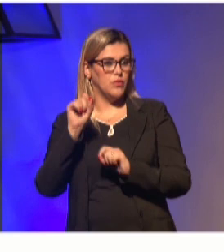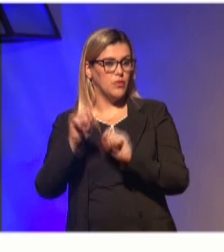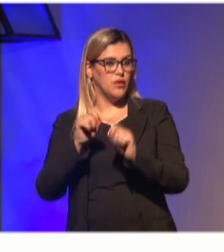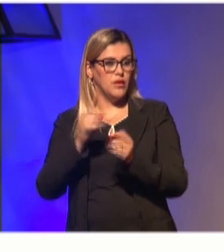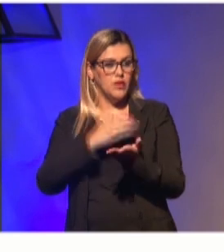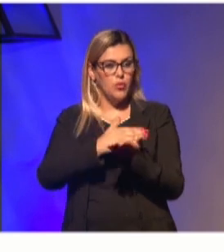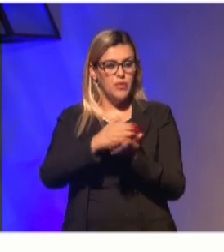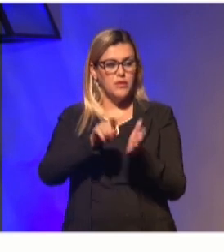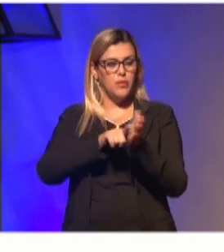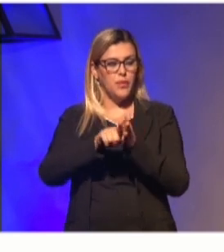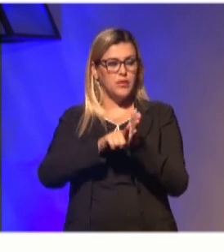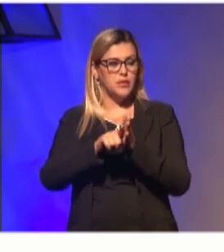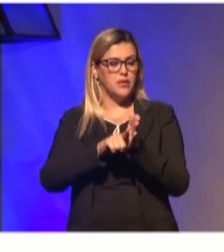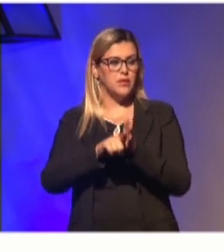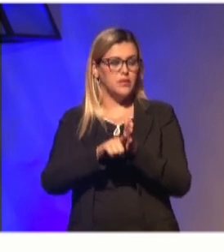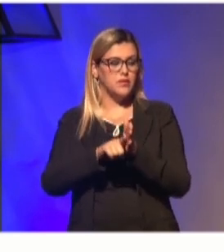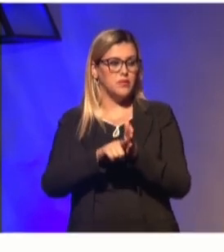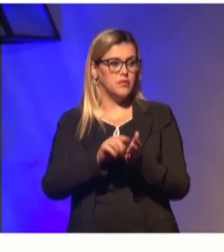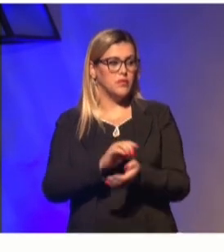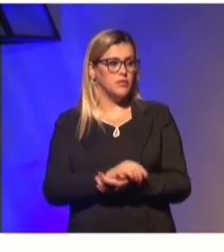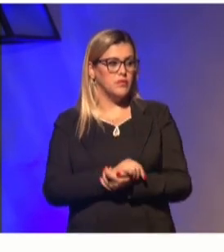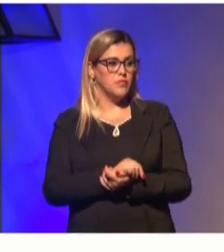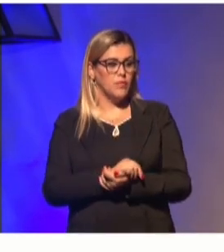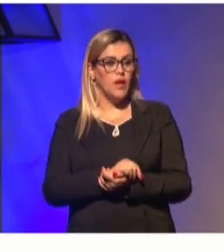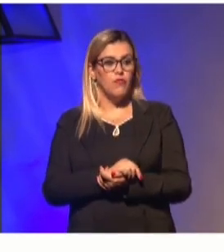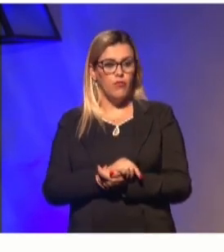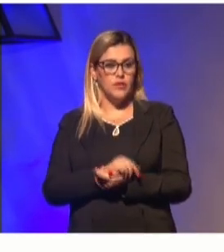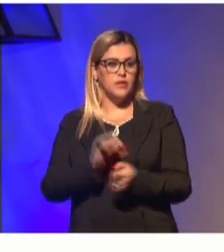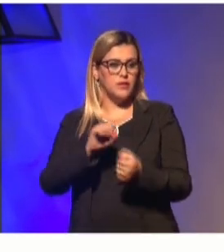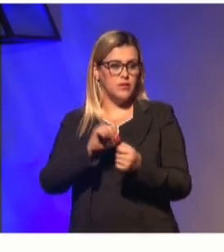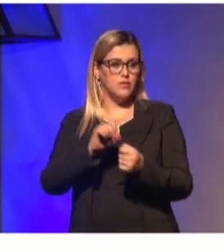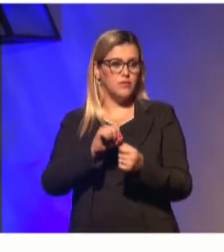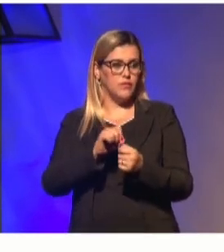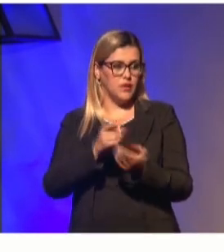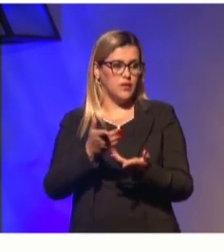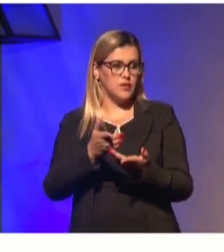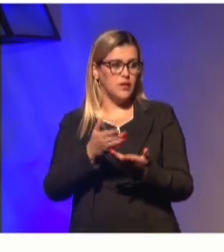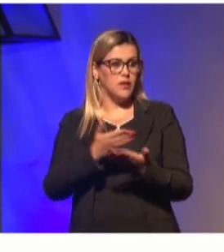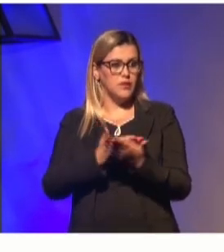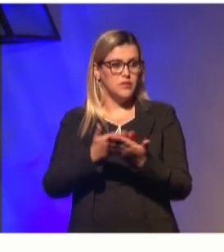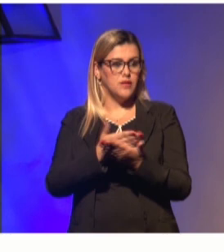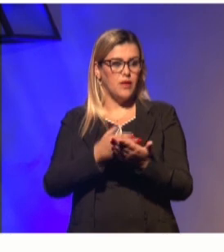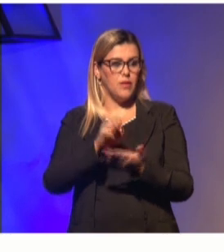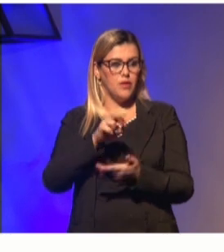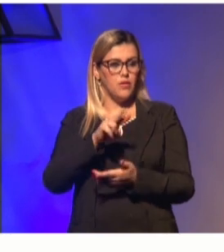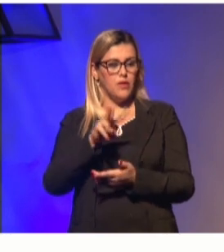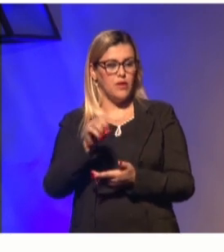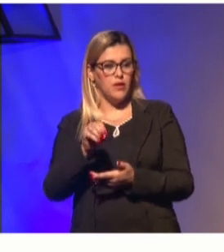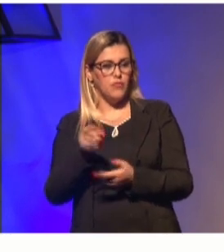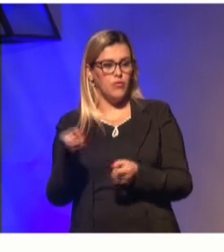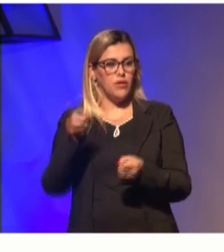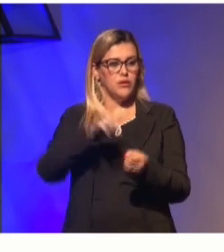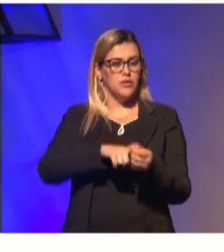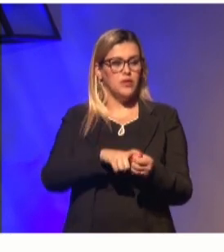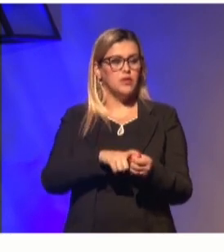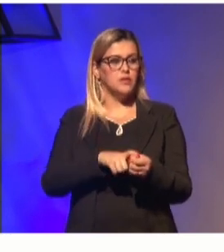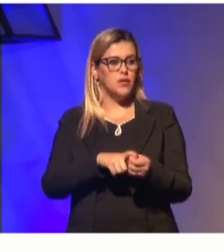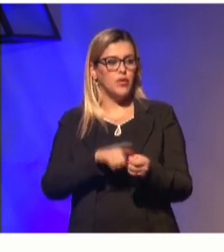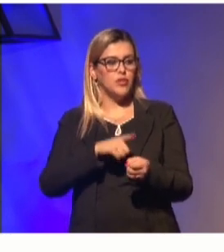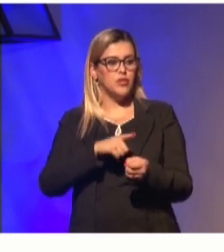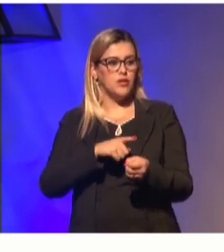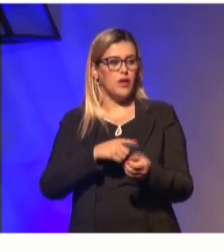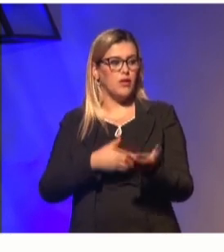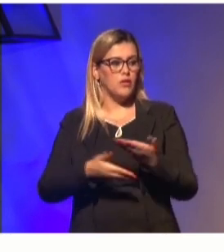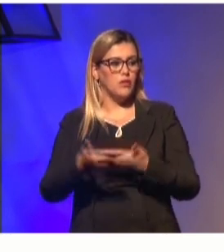nesse sentido, né, em você, além de atuar no nervo em si, otimizando essa regeneração, que a gente tenha um